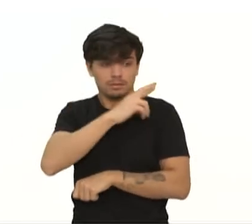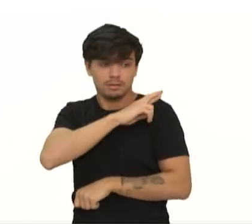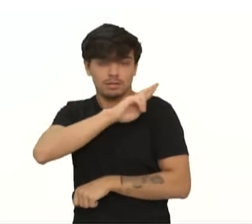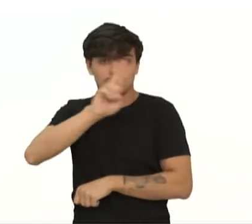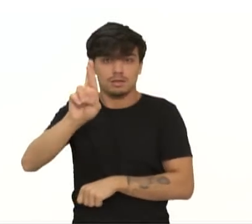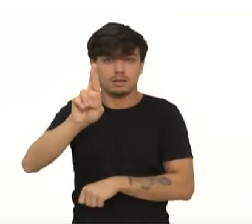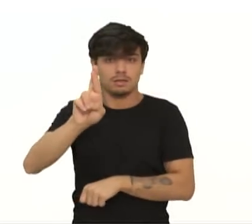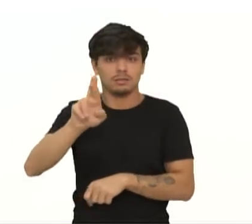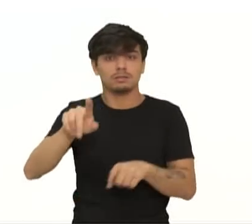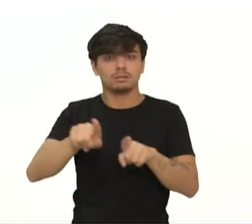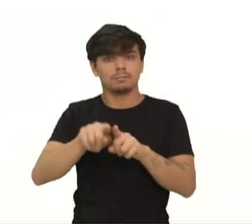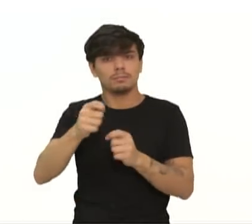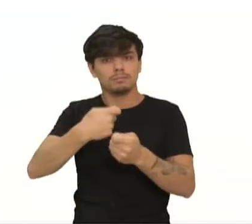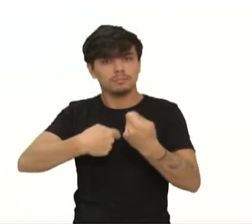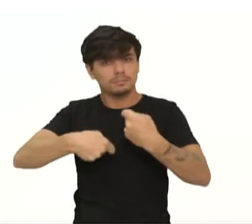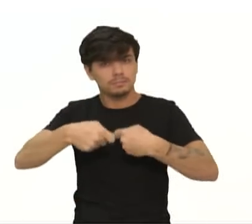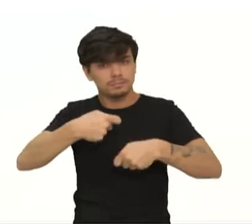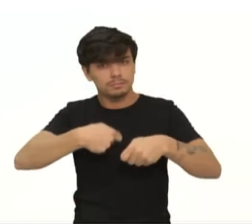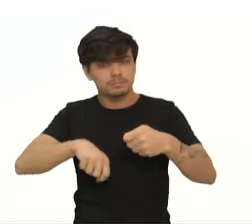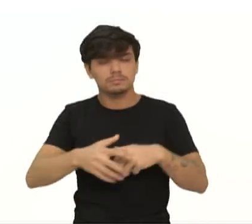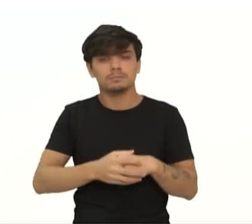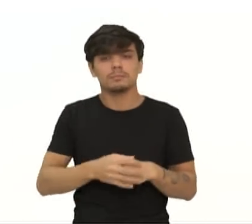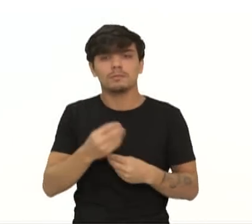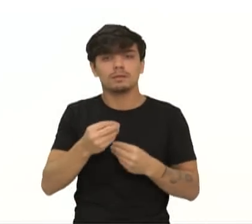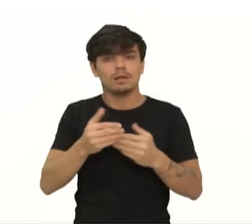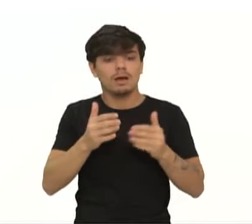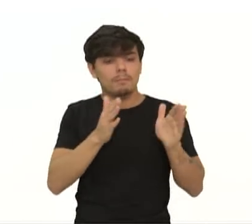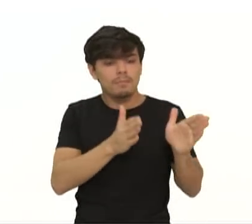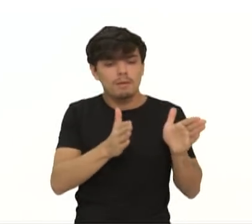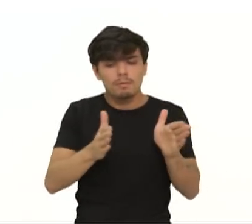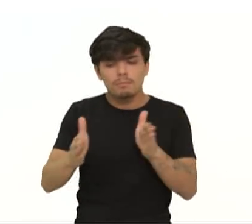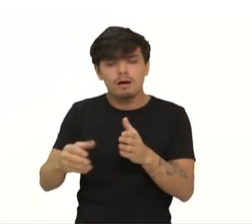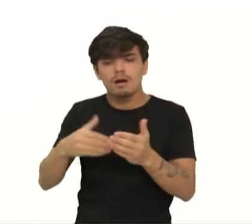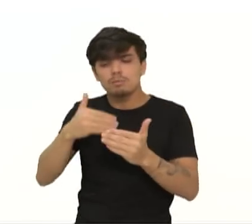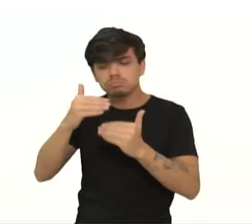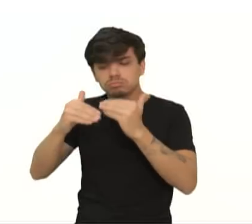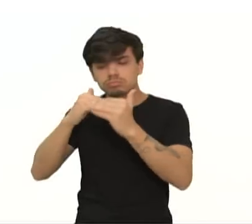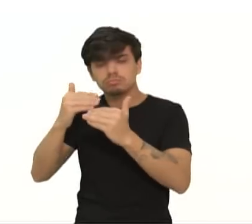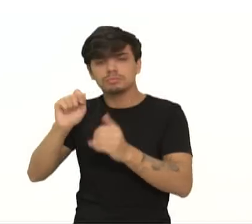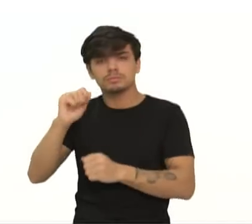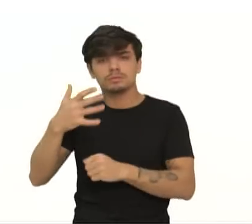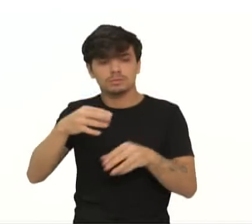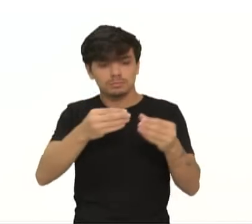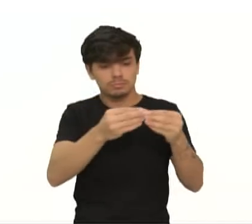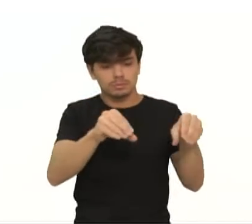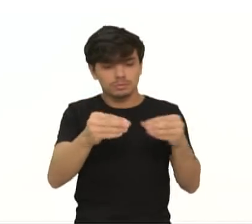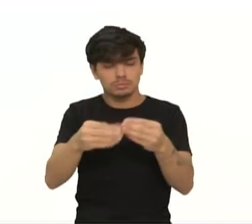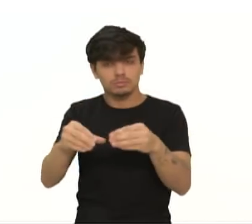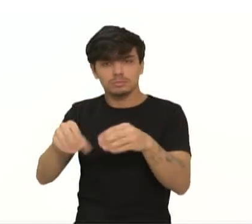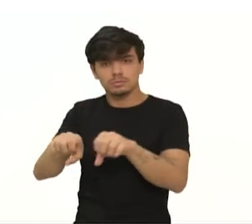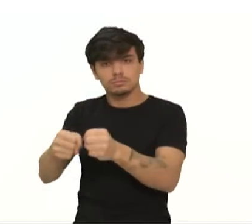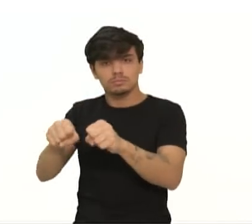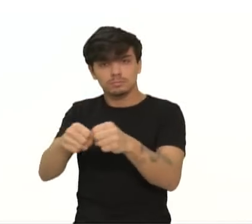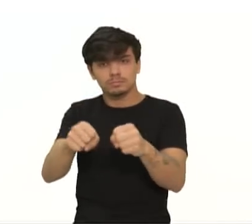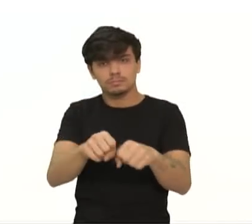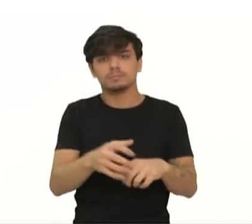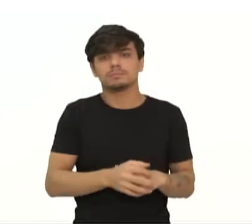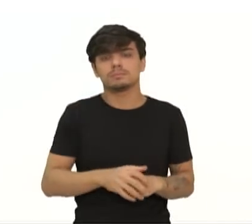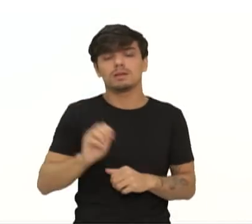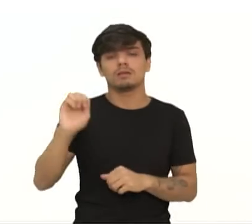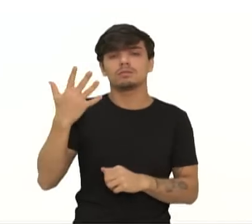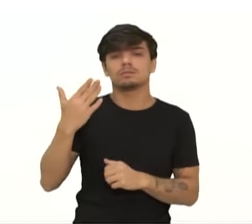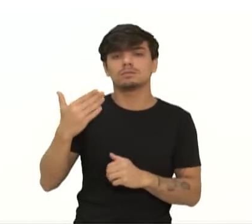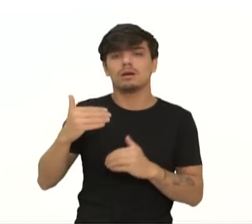religiosa e econômica. Esses processos produziram rupturas, quebras, que ocasionaram um